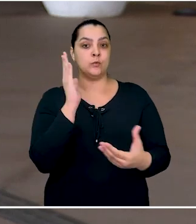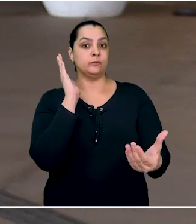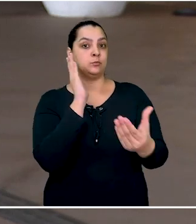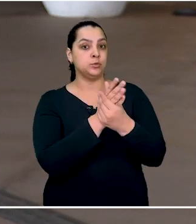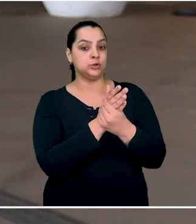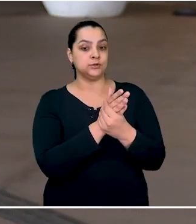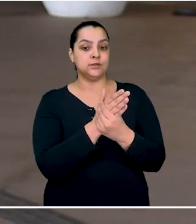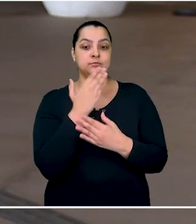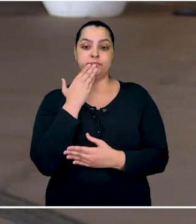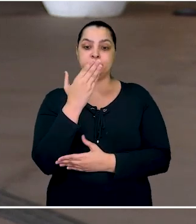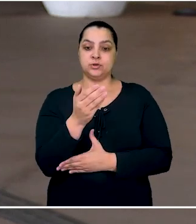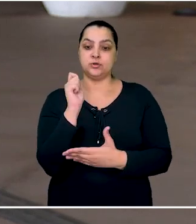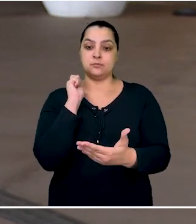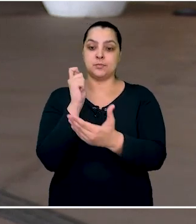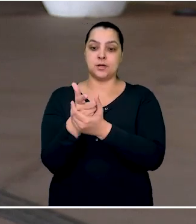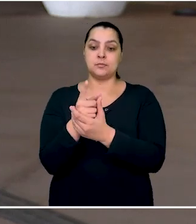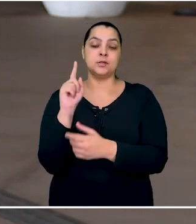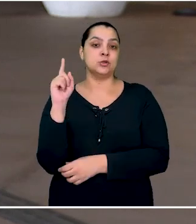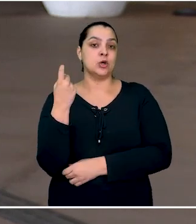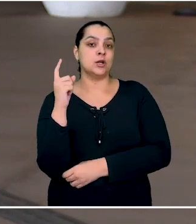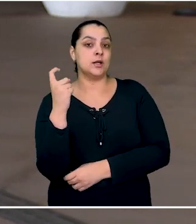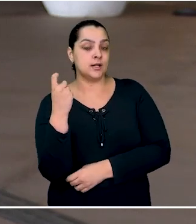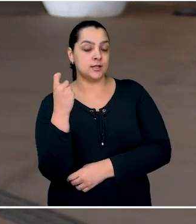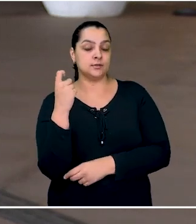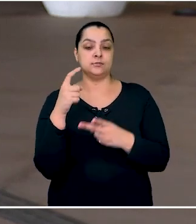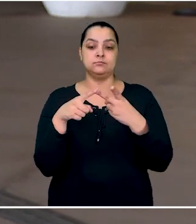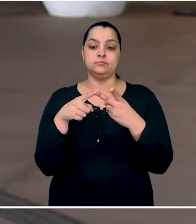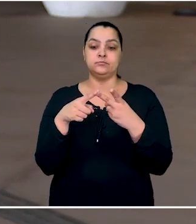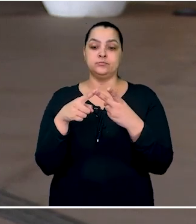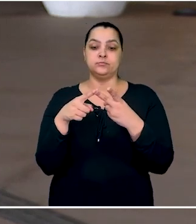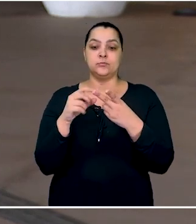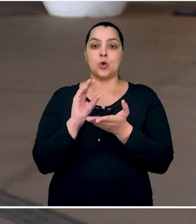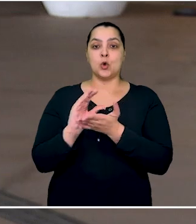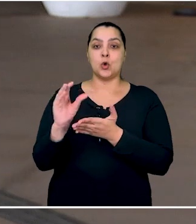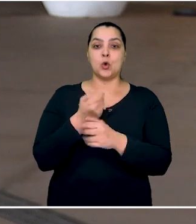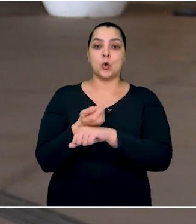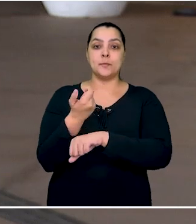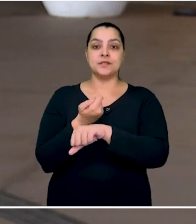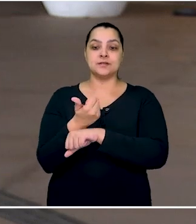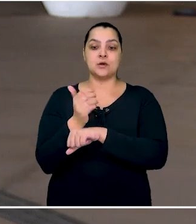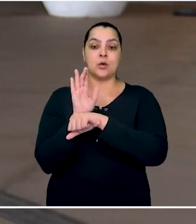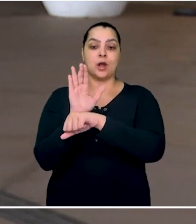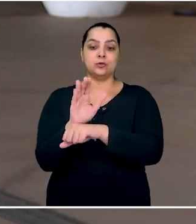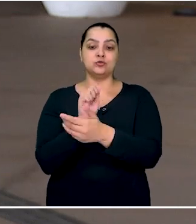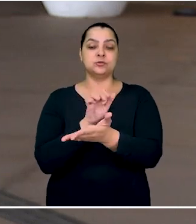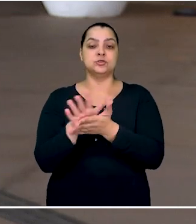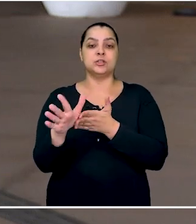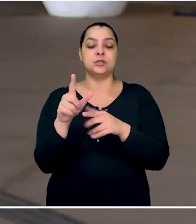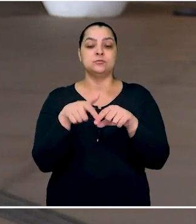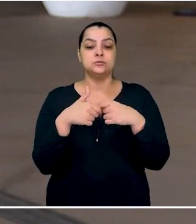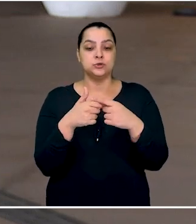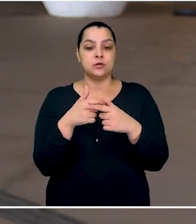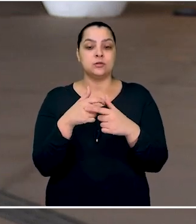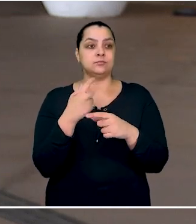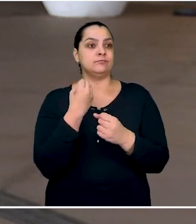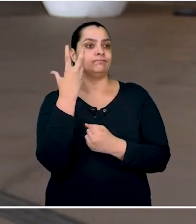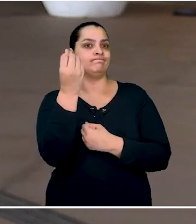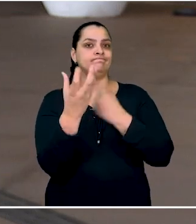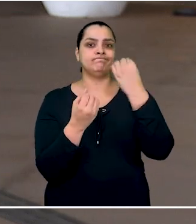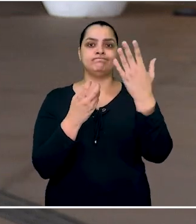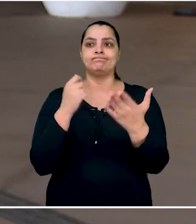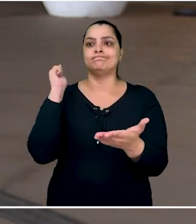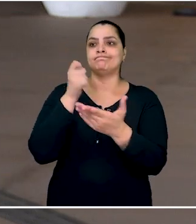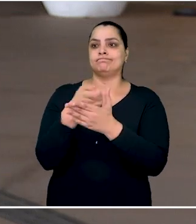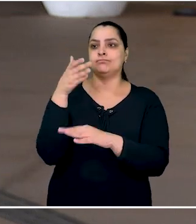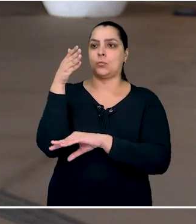ação trabalhista para pedir o pagamento de horas extras, diferenças de comissões e ajuda de custo por conta de diárias de